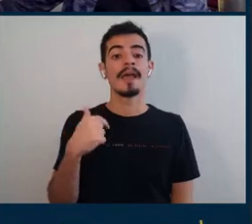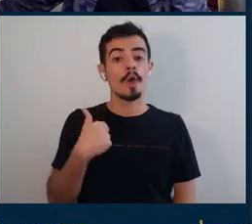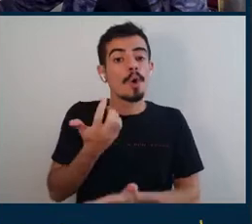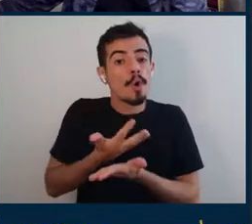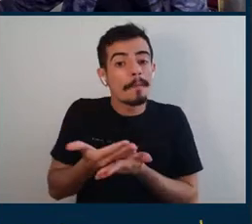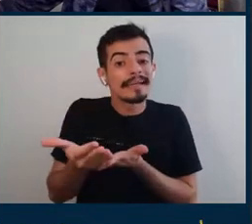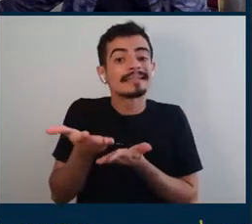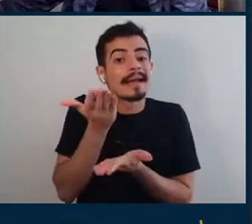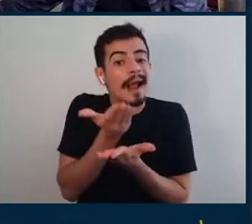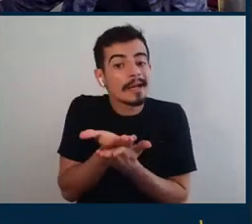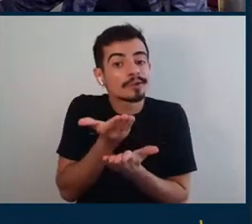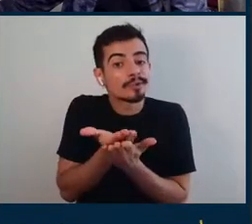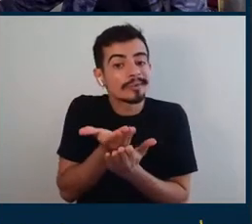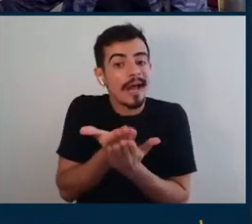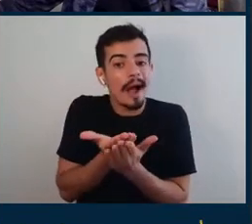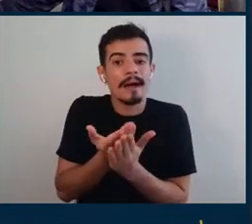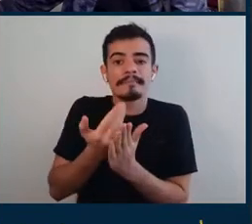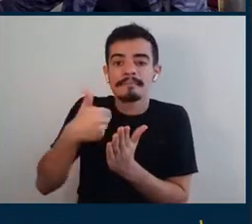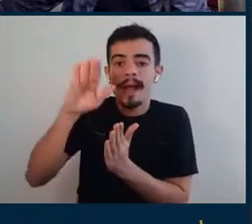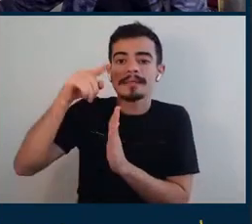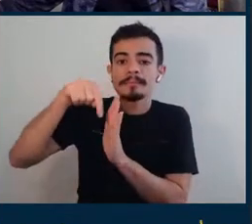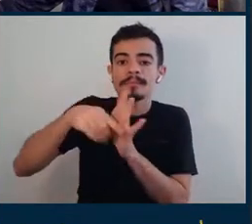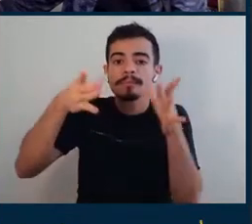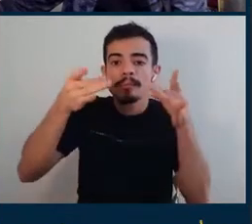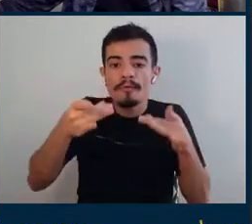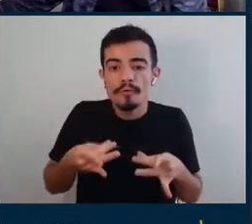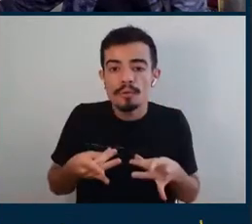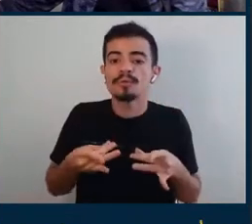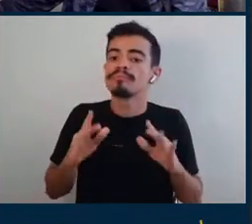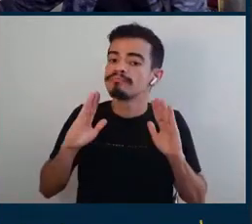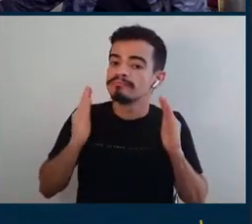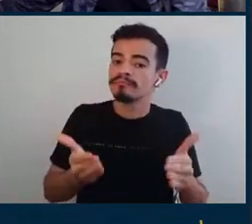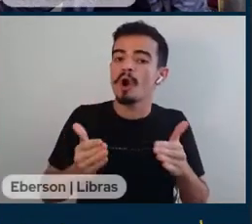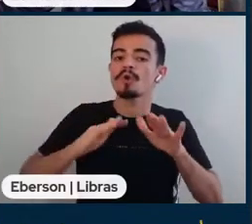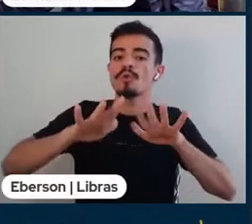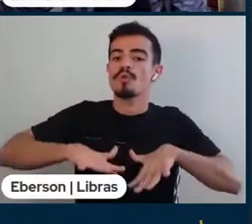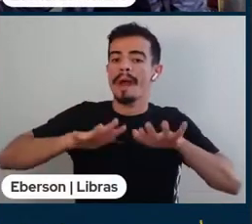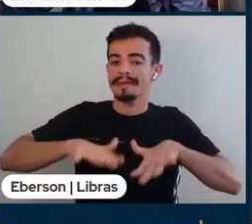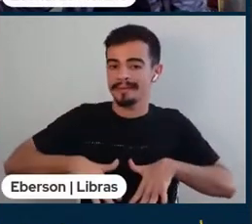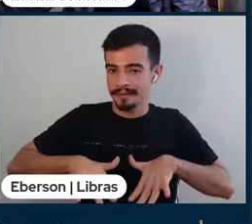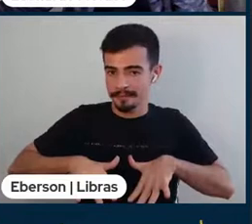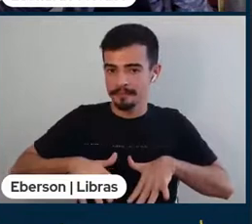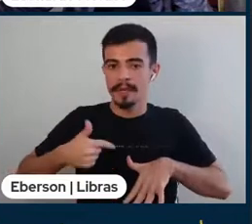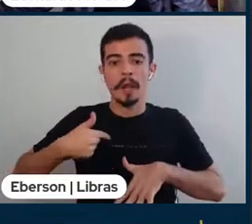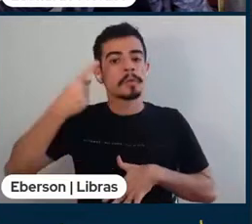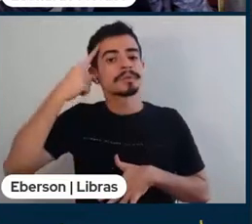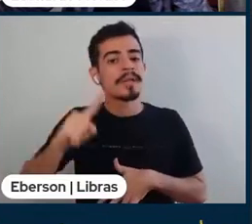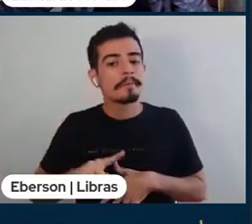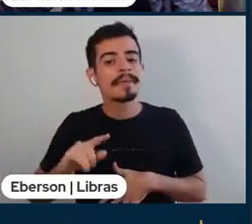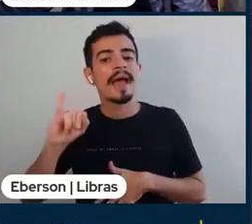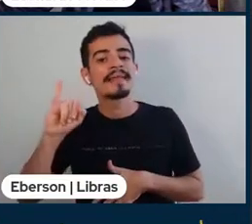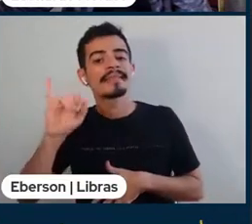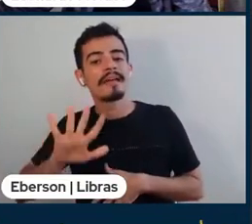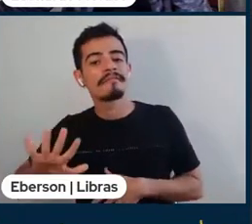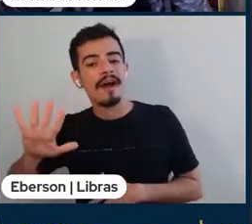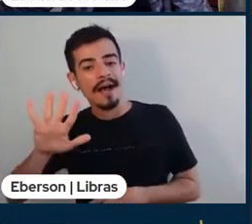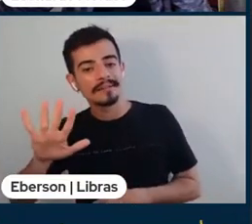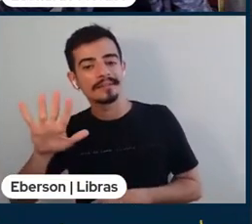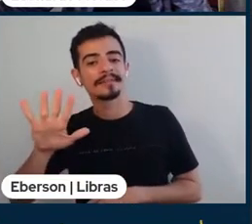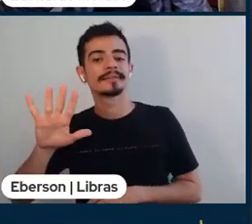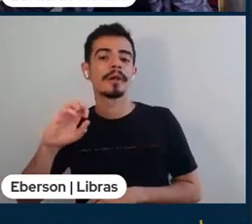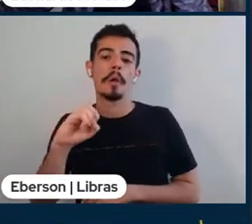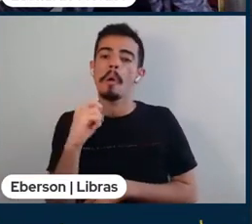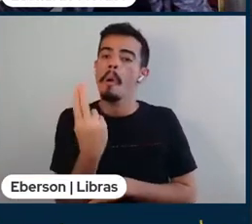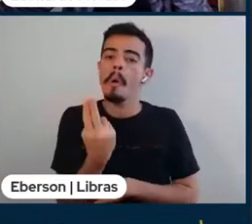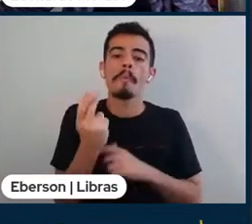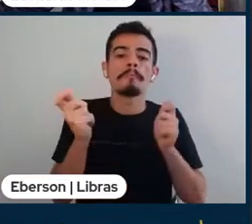verdade para ser writer. Ainda não entendia muito bem se eu ia entrar em interface ou quais eram as outras